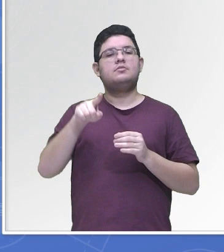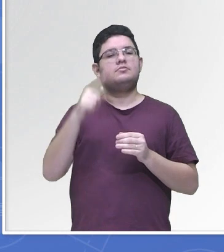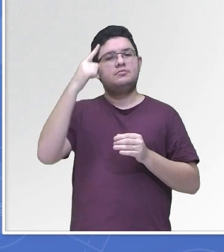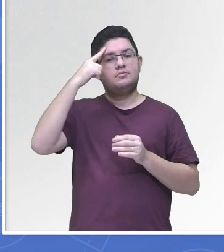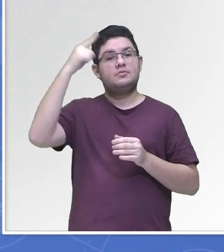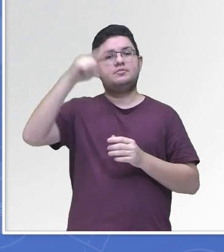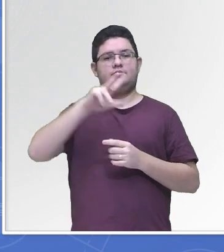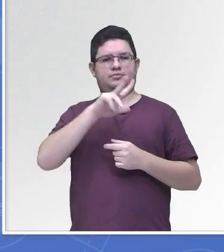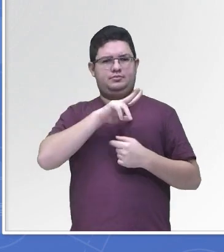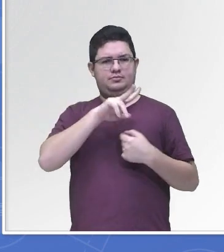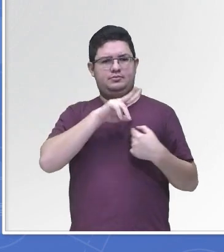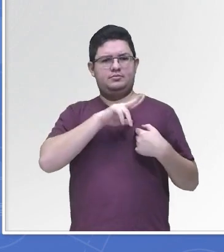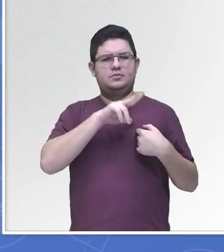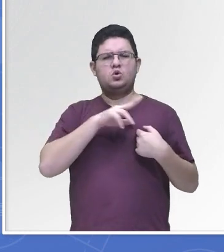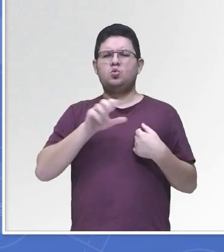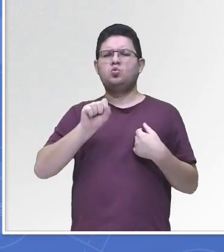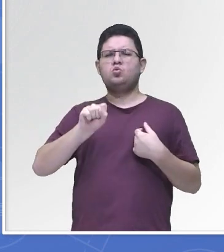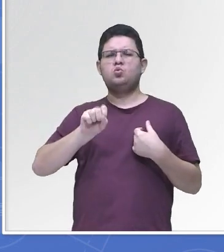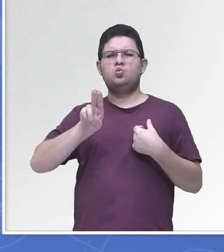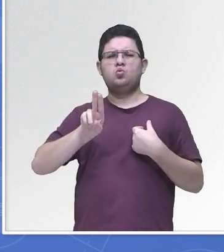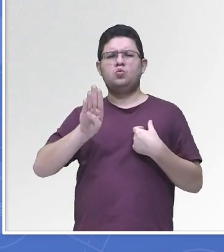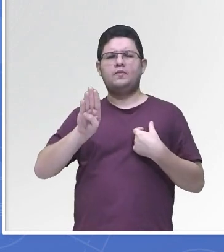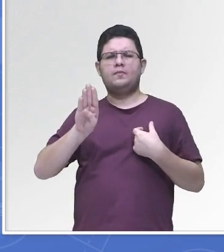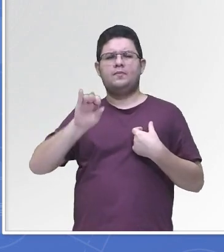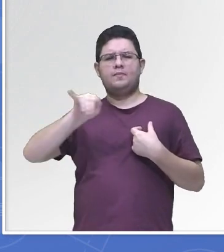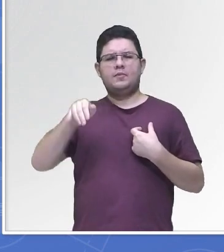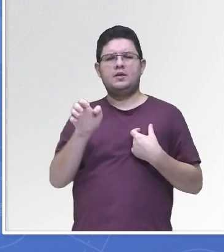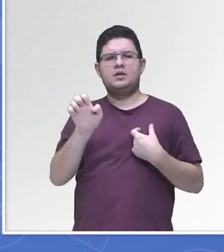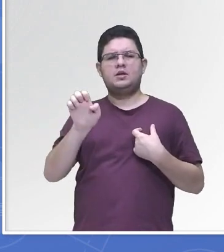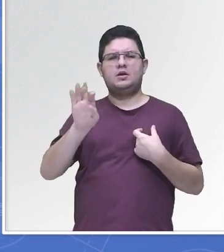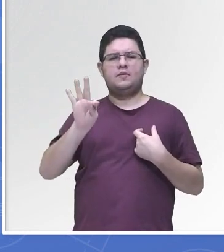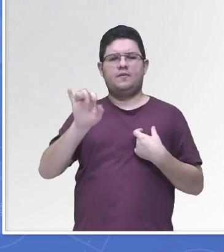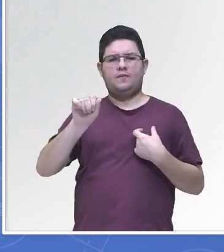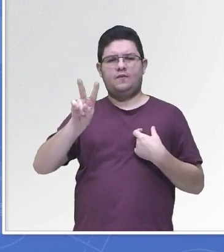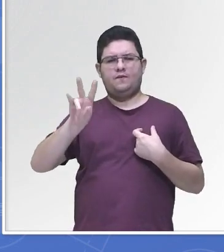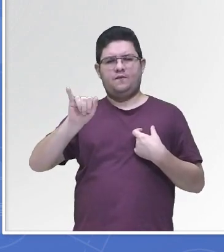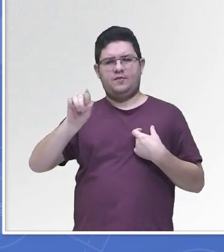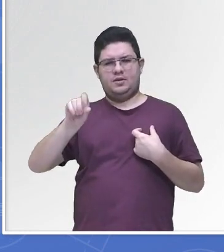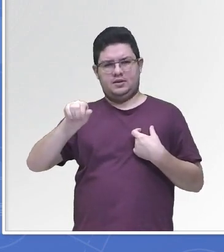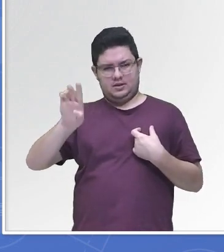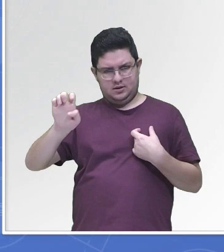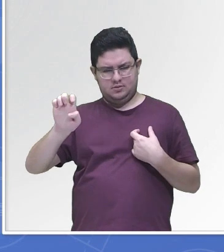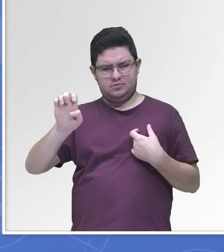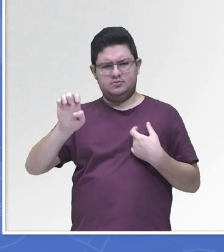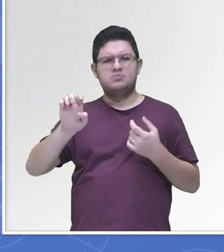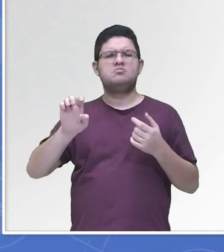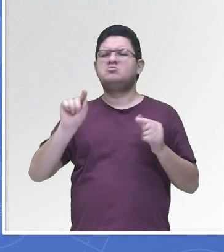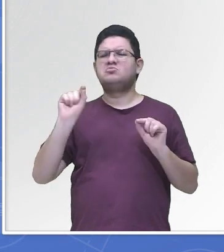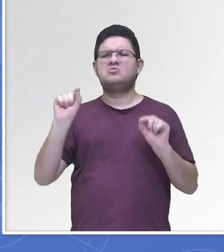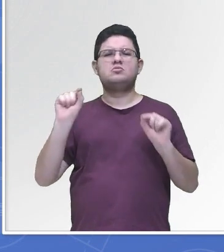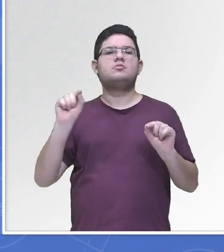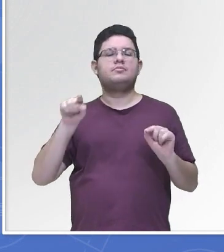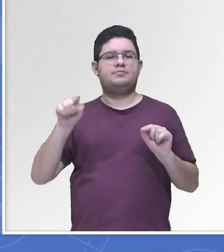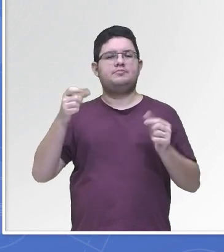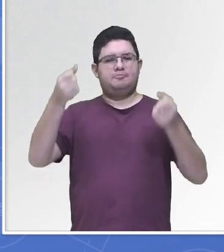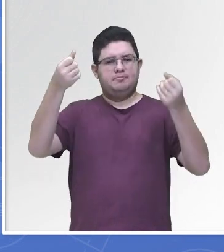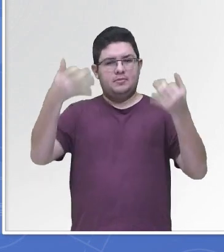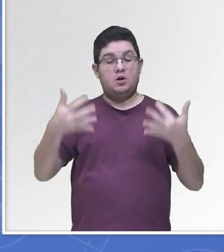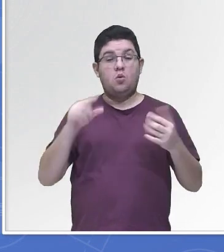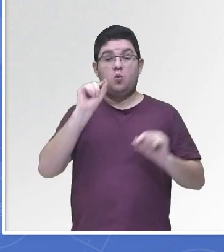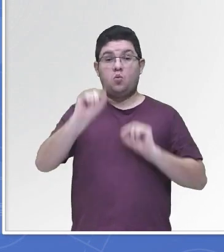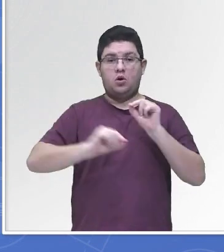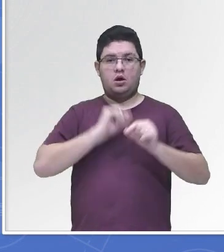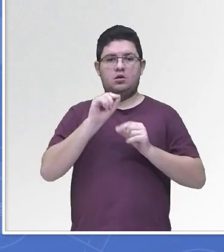subjetividade. Eita, que nome complicado esse daí, professor. Vamos entender o que é isso? Simples. É a crise no interior